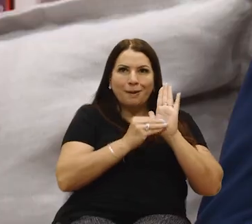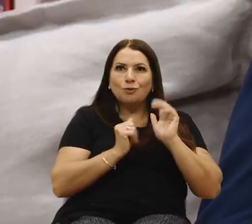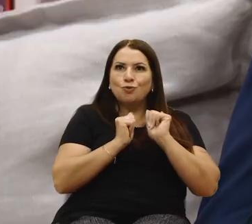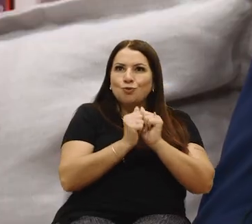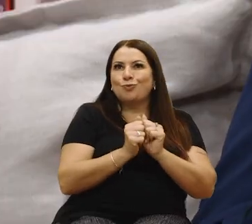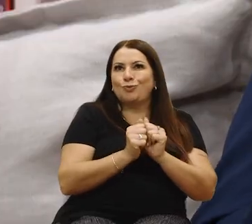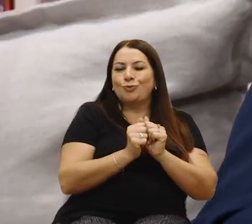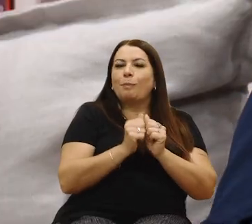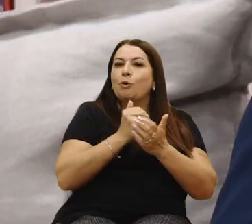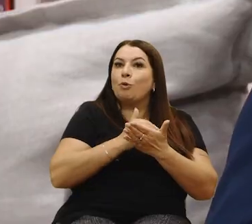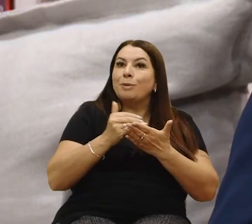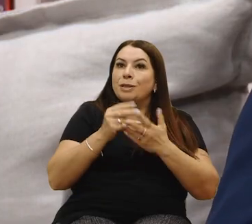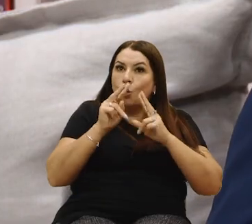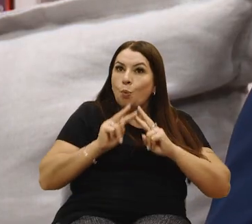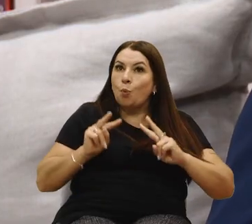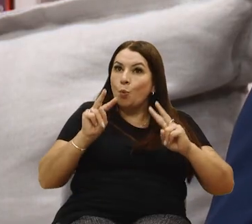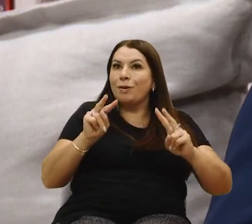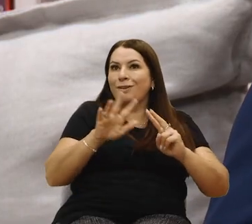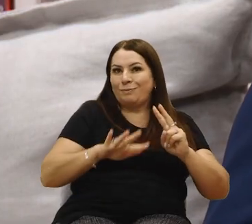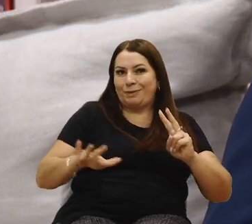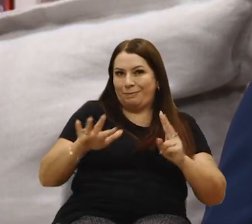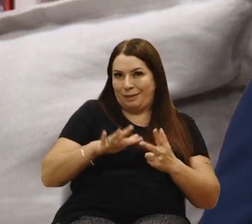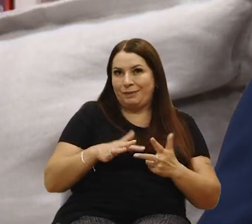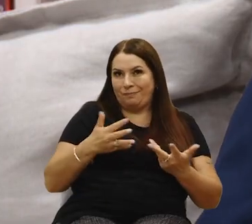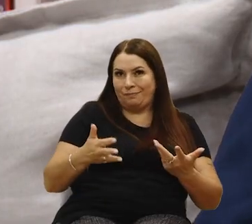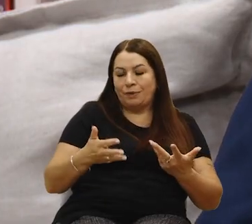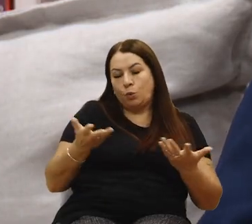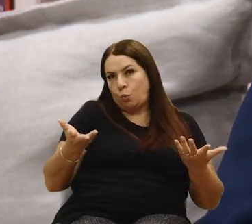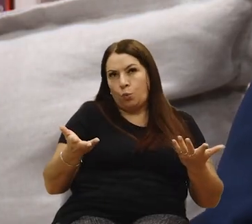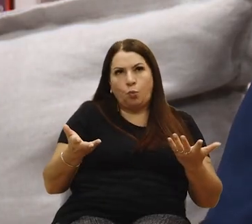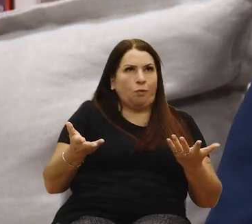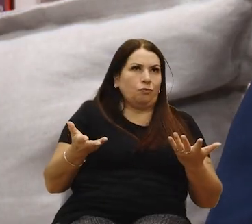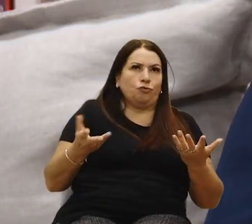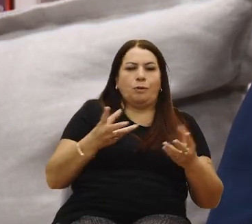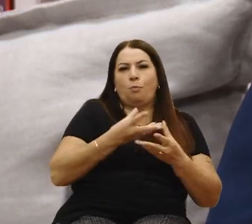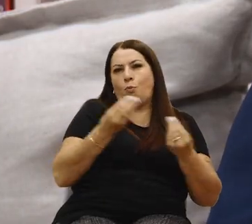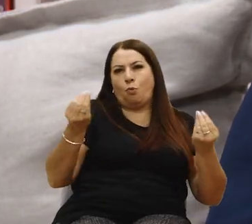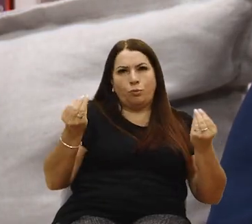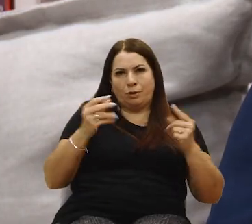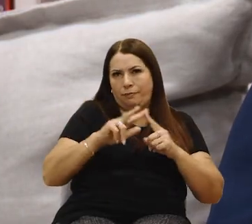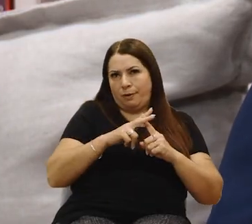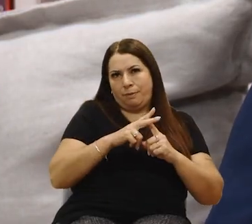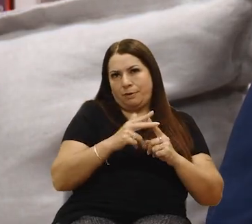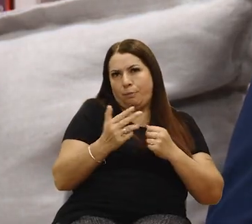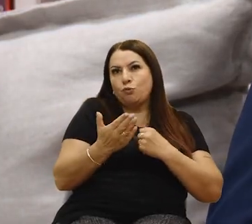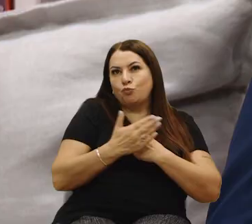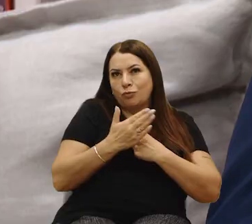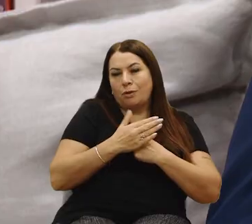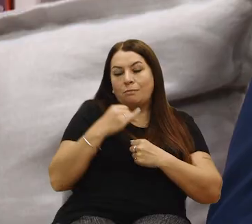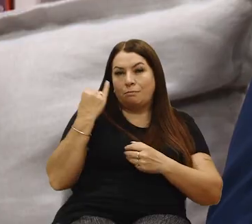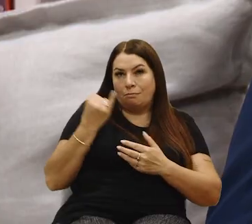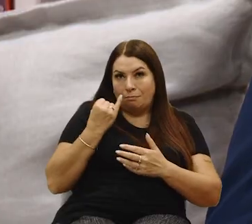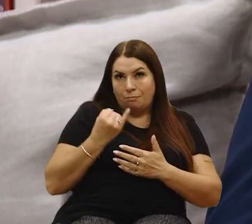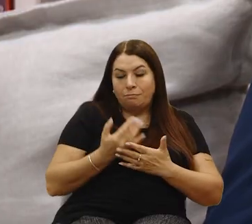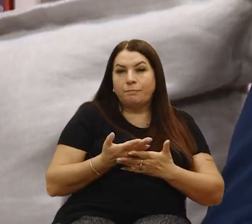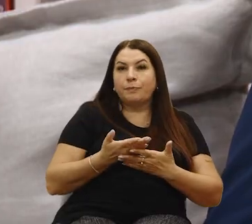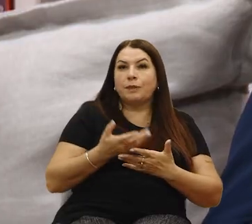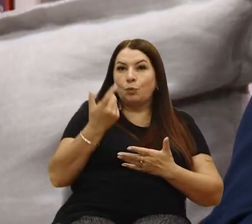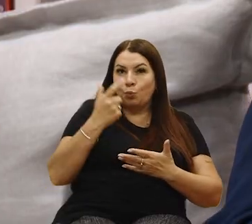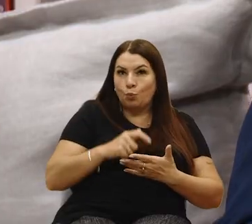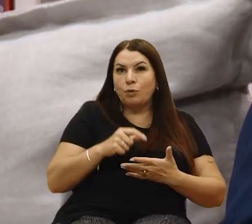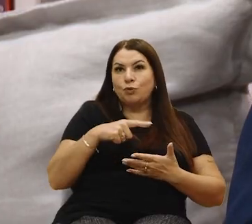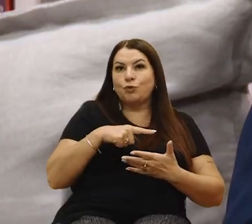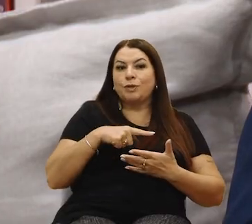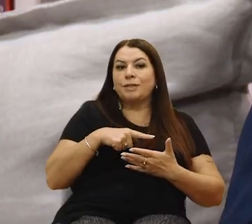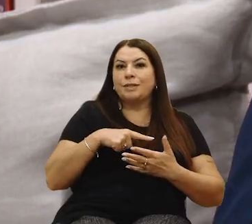gente precisa começar olhando para esse ambiente, né? Hoje em dia tem N ferramentas aí que são importantes e eu acho que isso